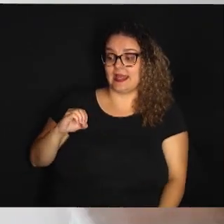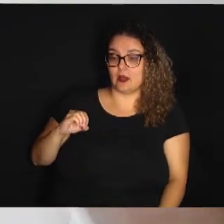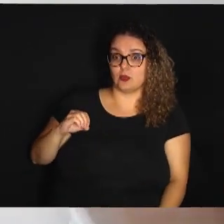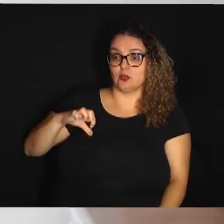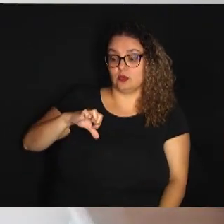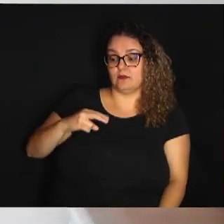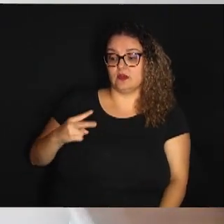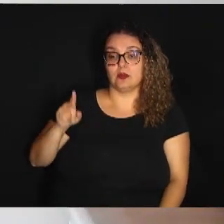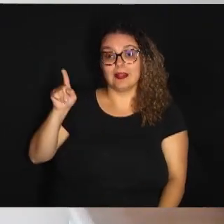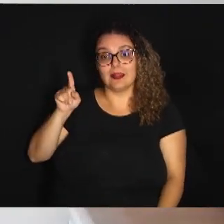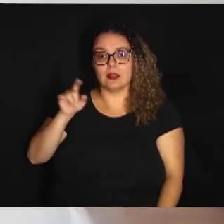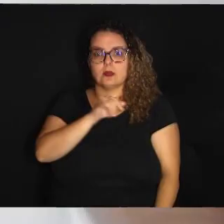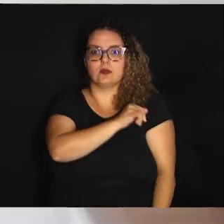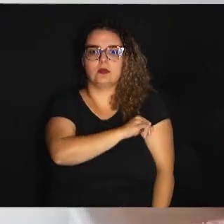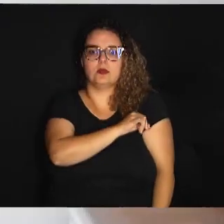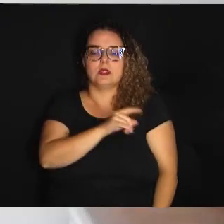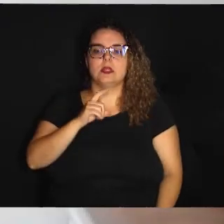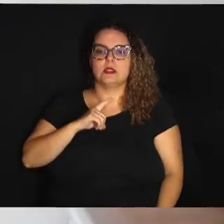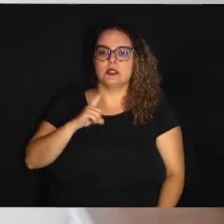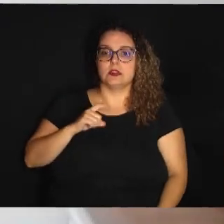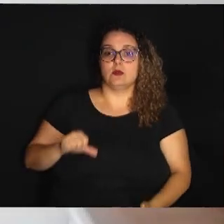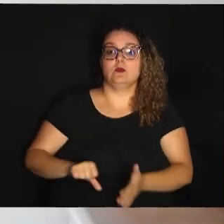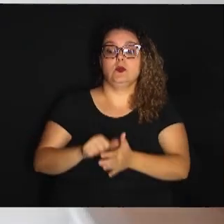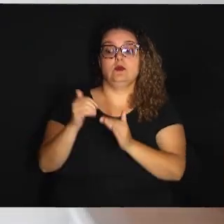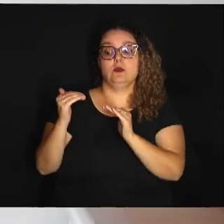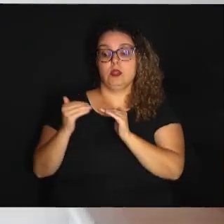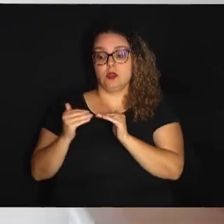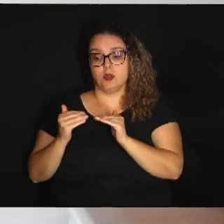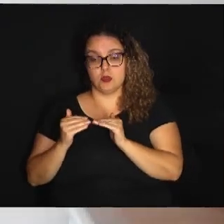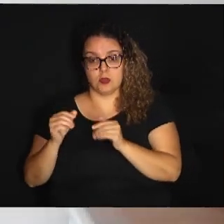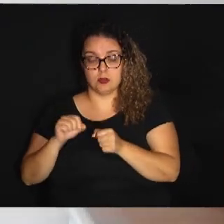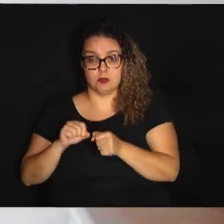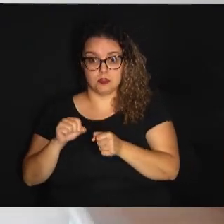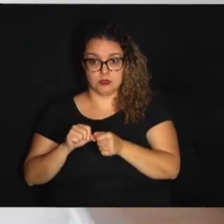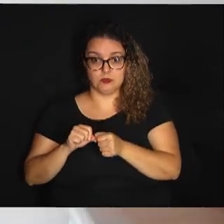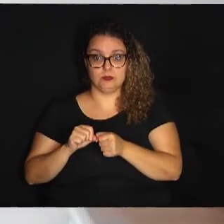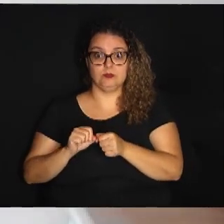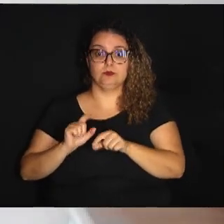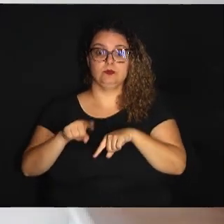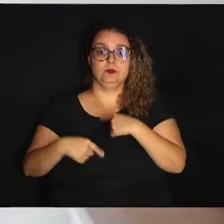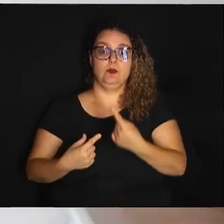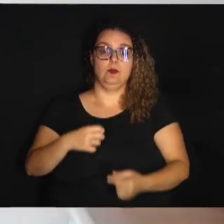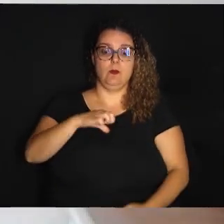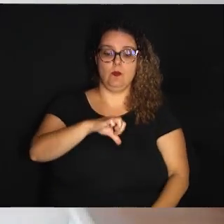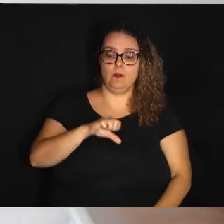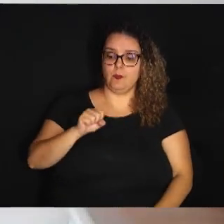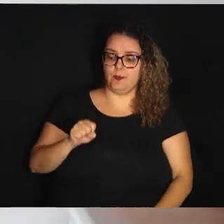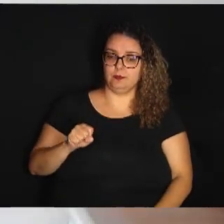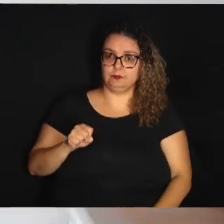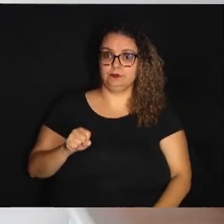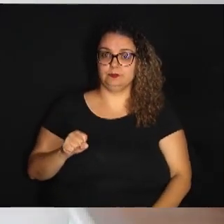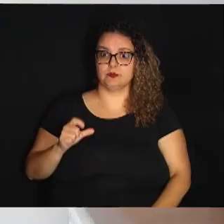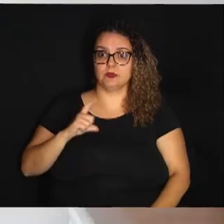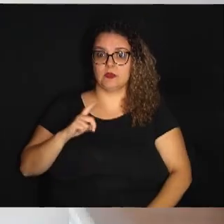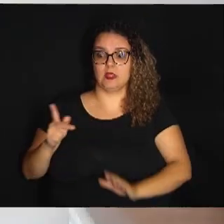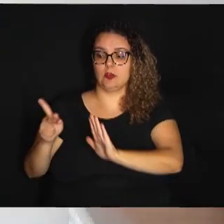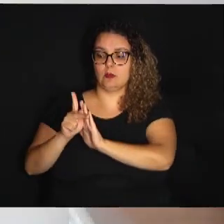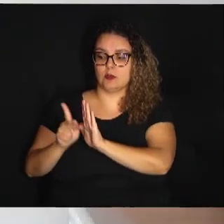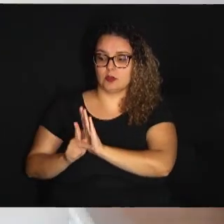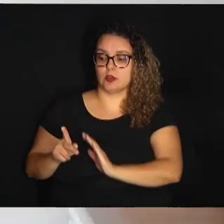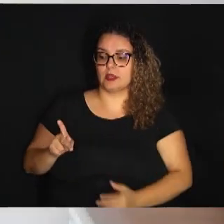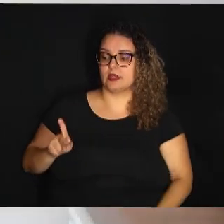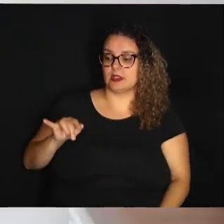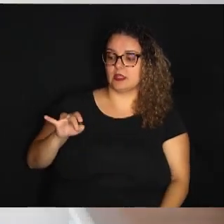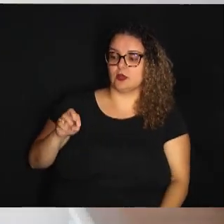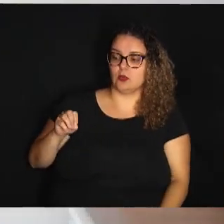Eco 92, no Rio de Janeiro, onde a gente tem, então, um primeiro acordo que foi feito. Depois, em 98, a gente tem o